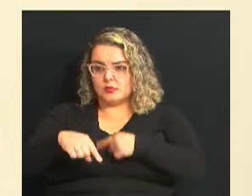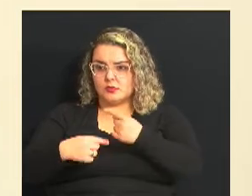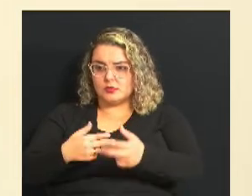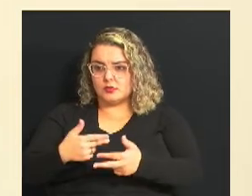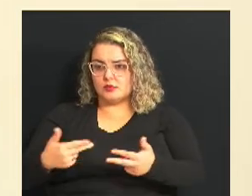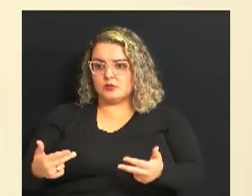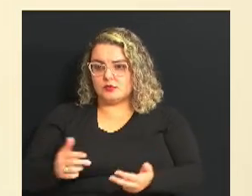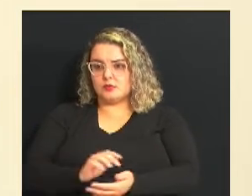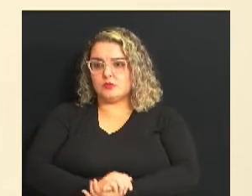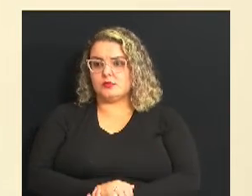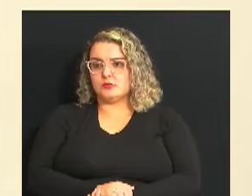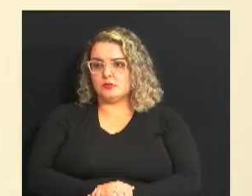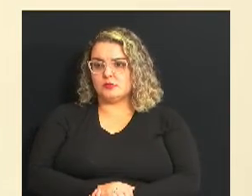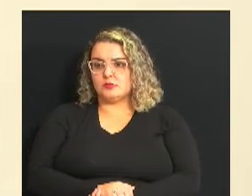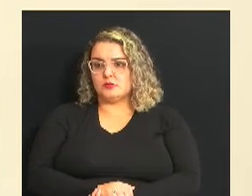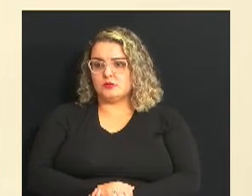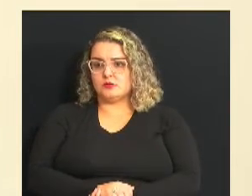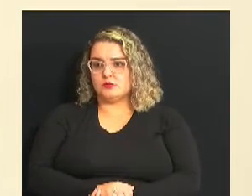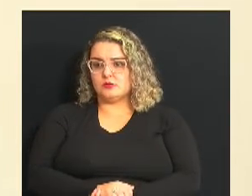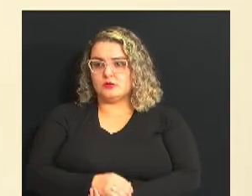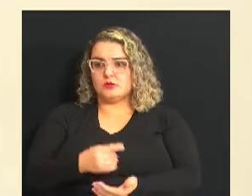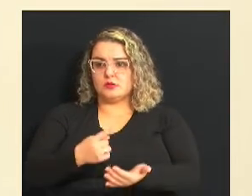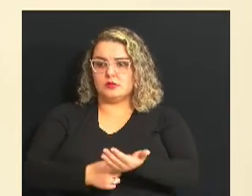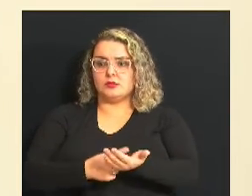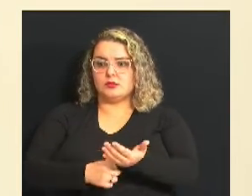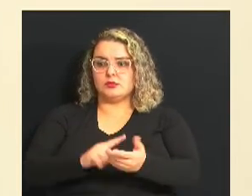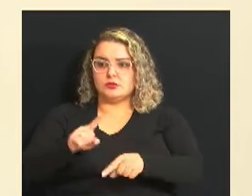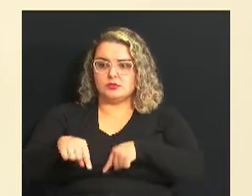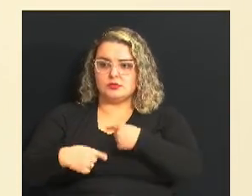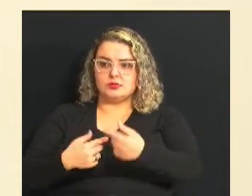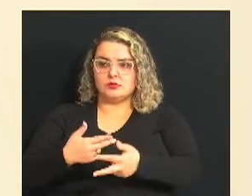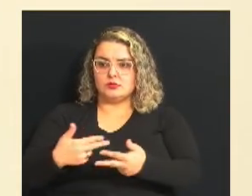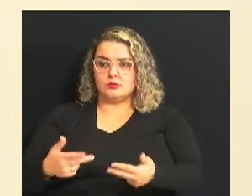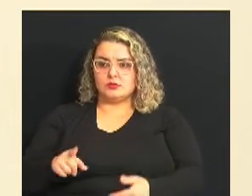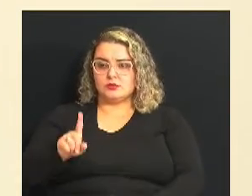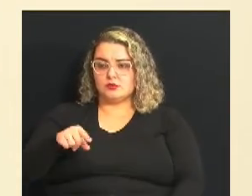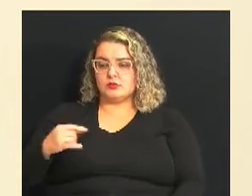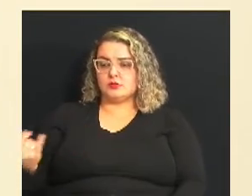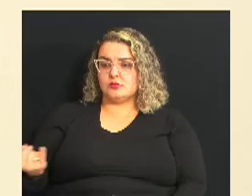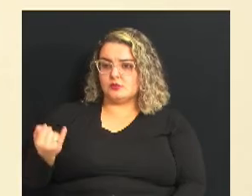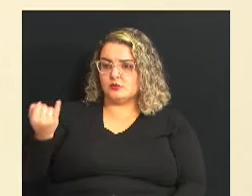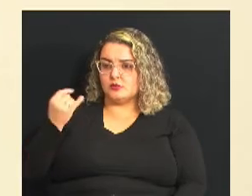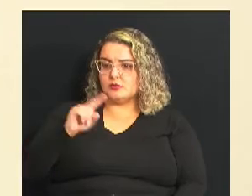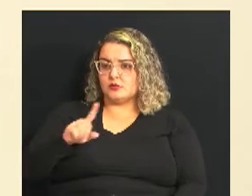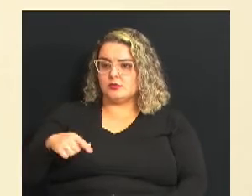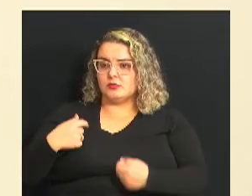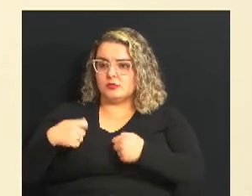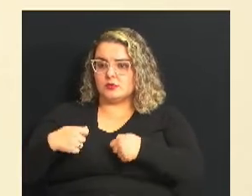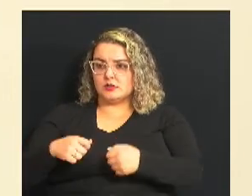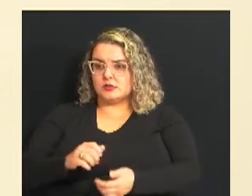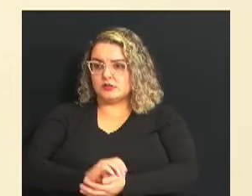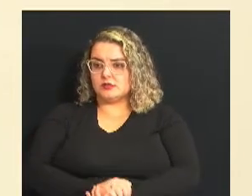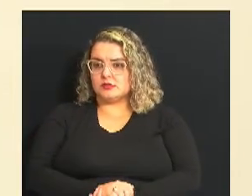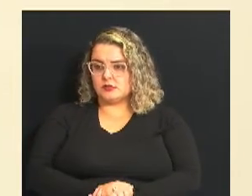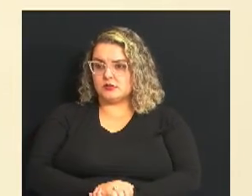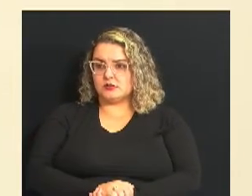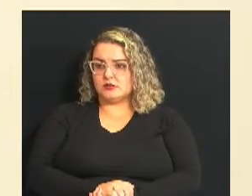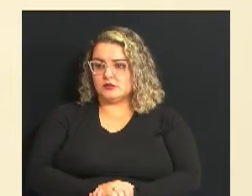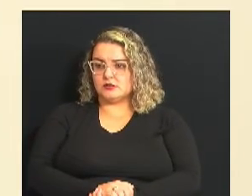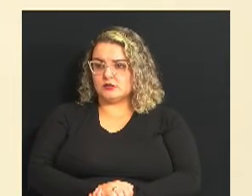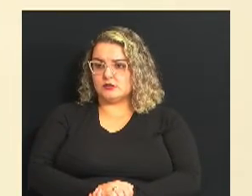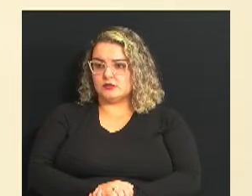de agenda. E o importante assim, a gente não precisa desenhar tudo